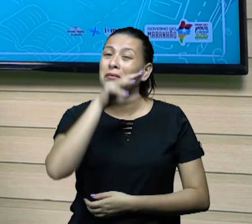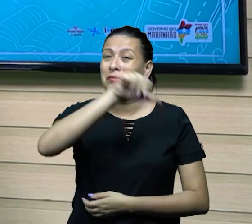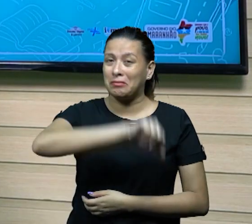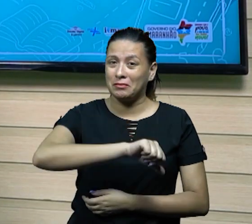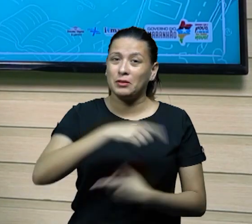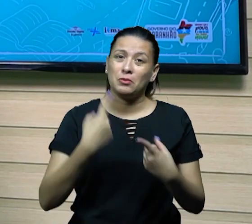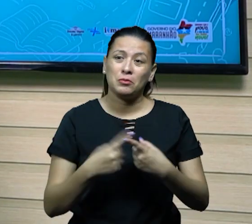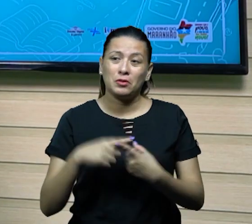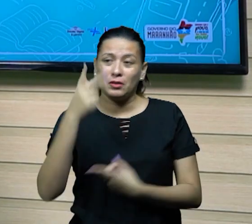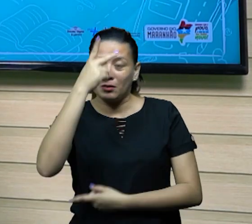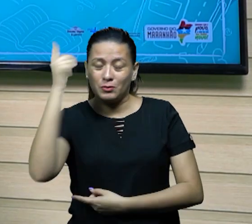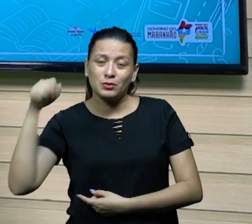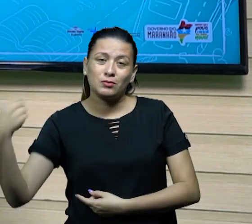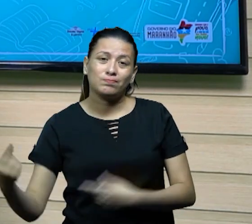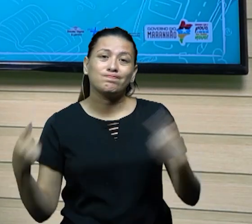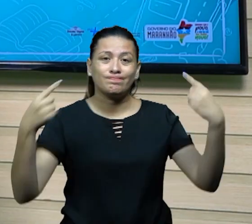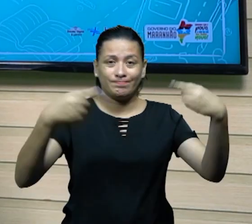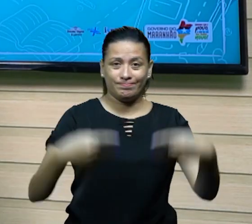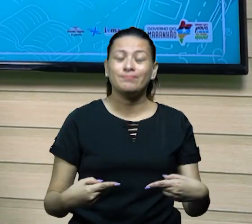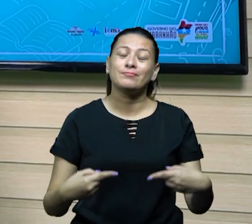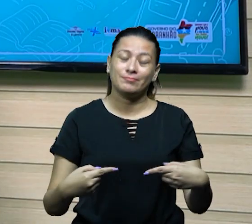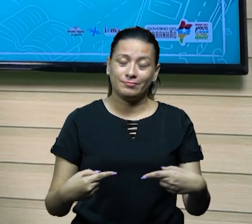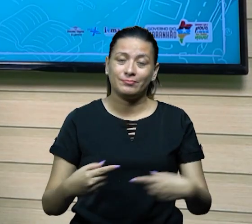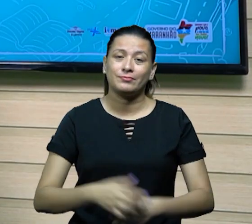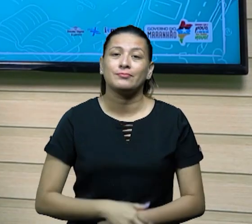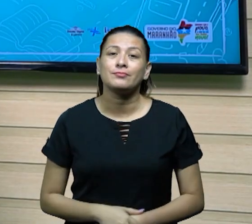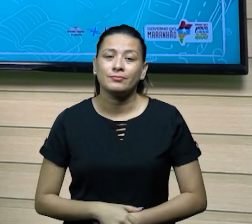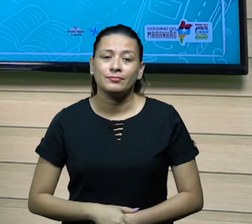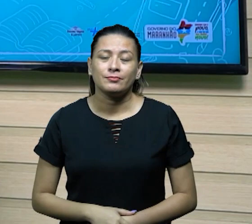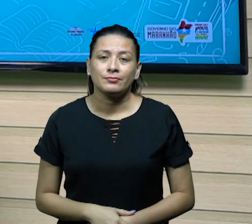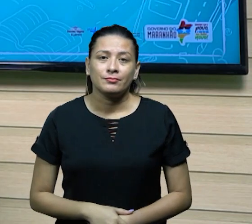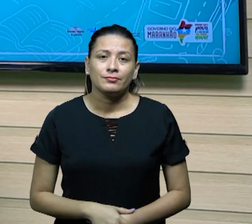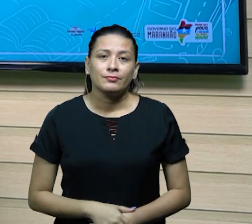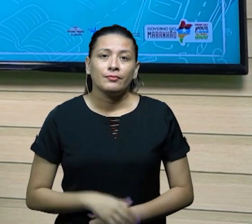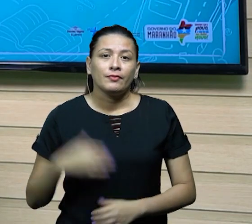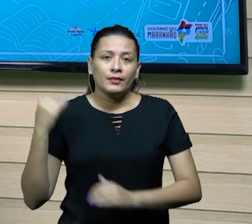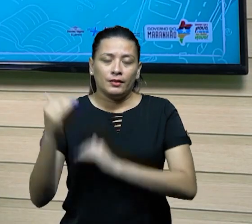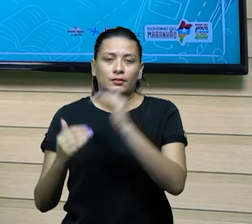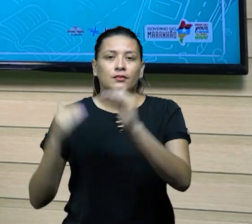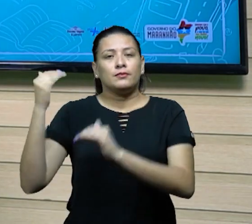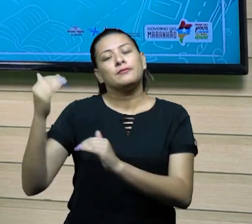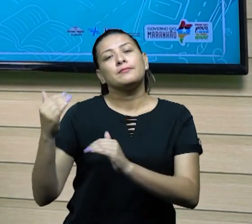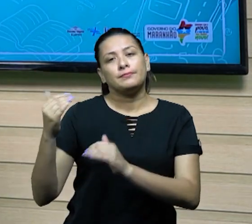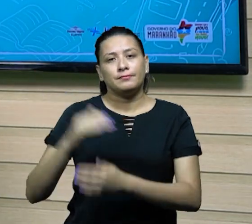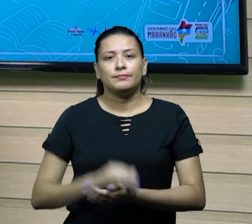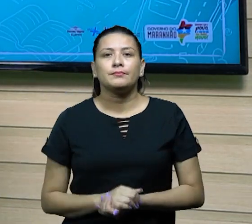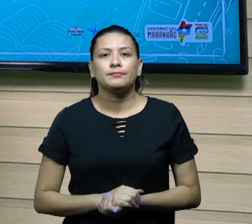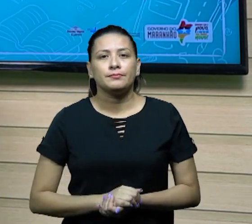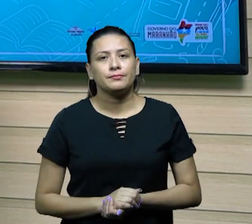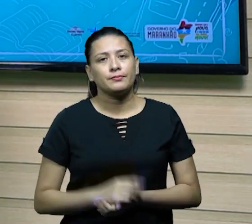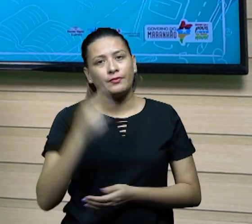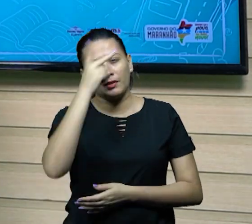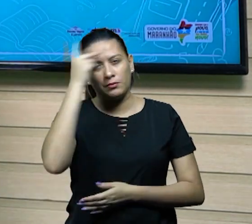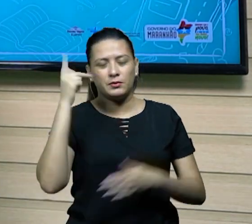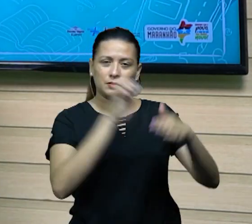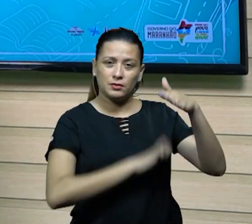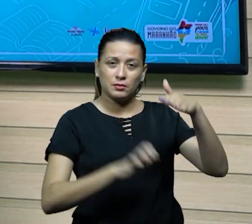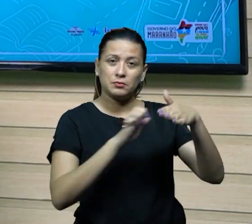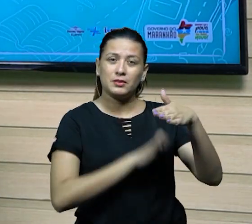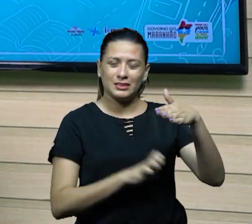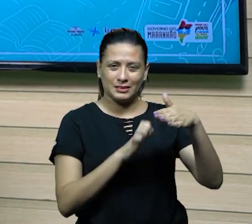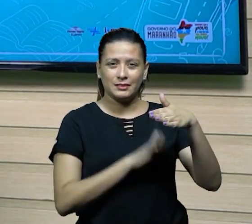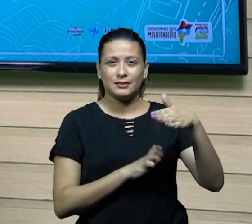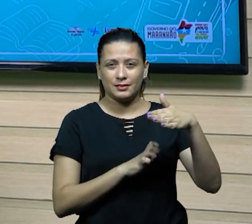não foram do mercado vão competir agora contigo que já estava fora. Então a competição vai aumentar mais ainda. Aquele empresário que faliu, agora ele vai se